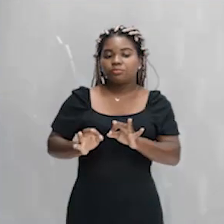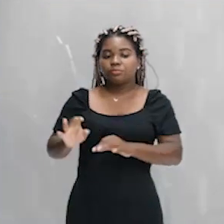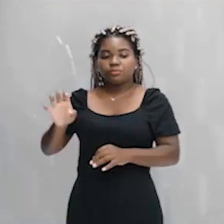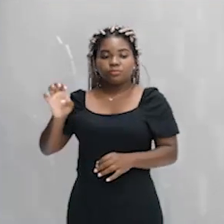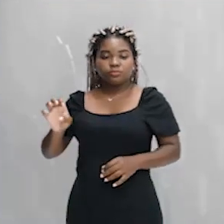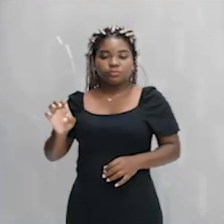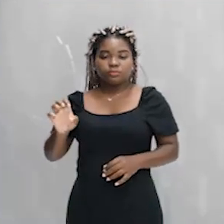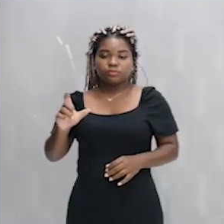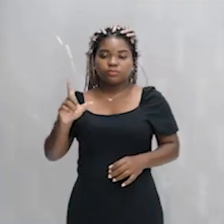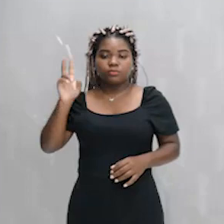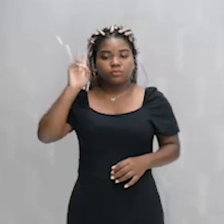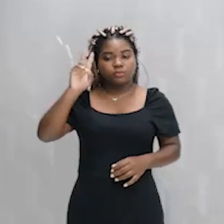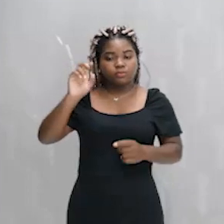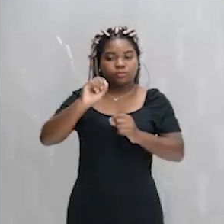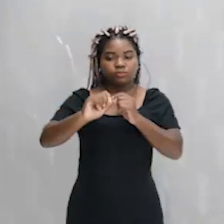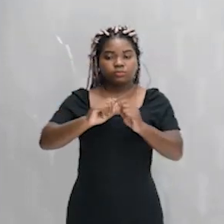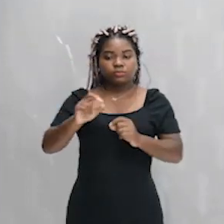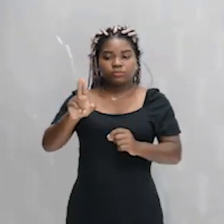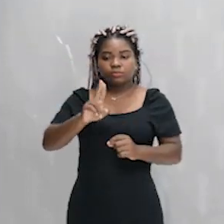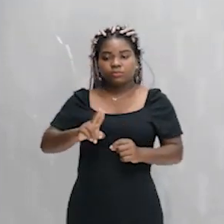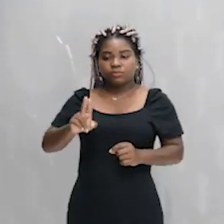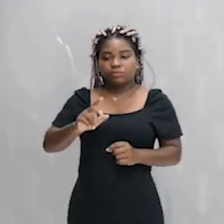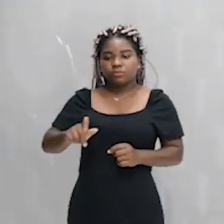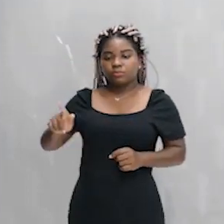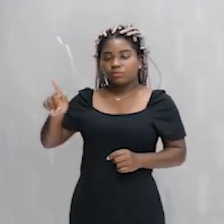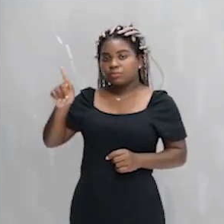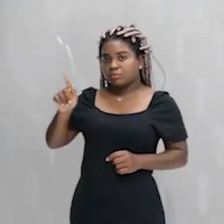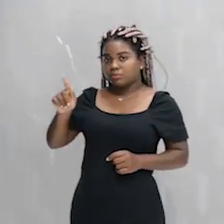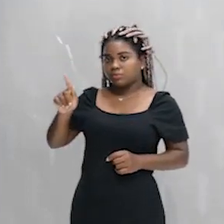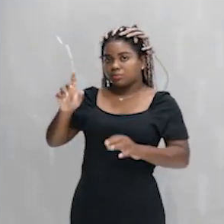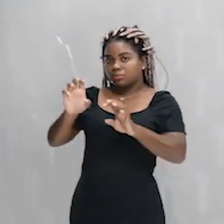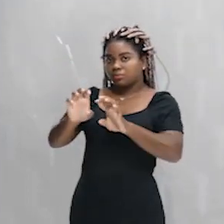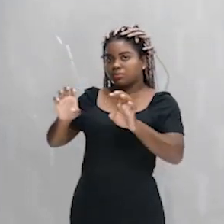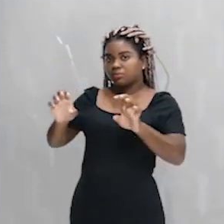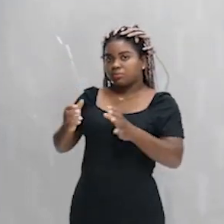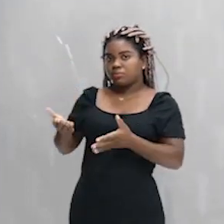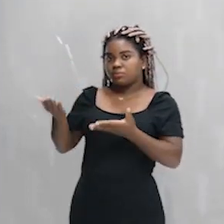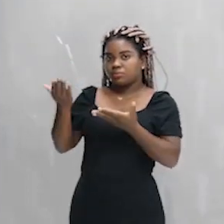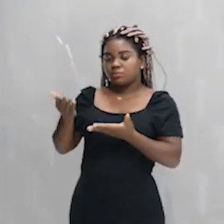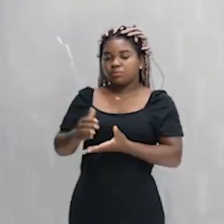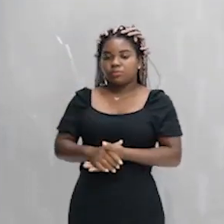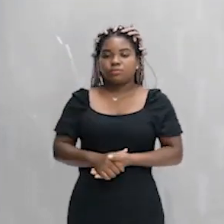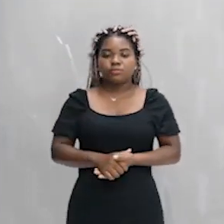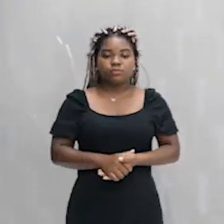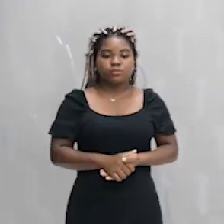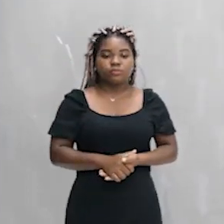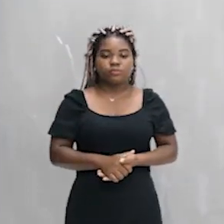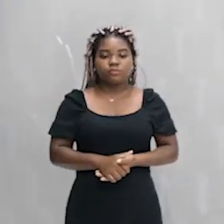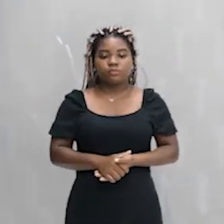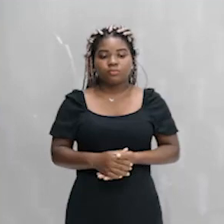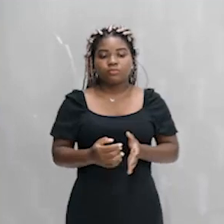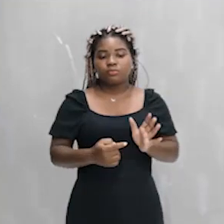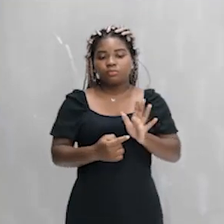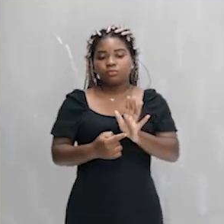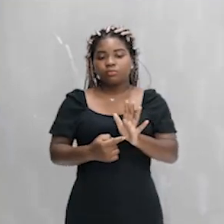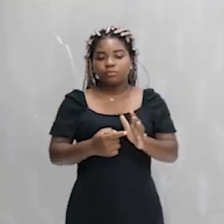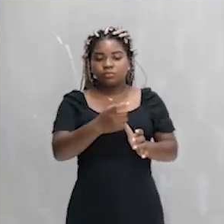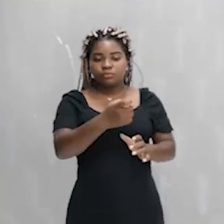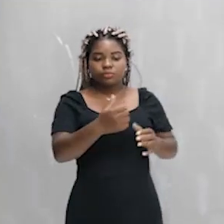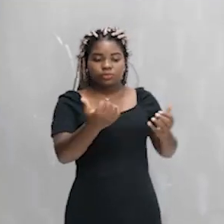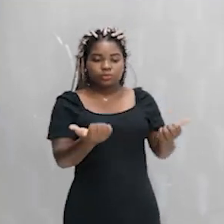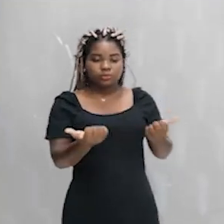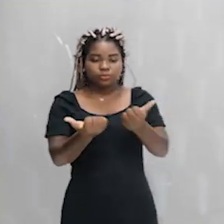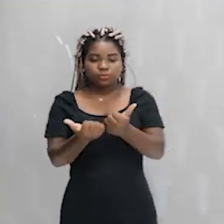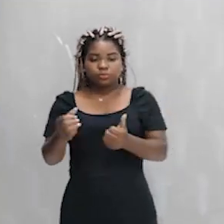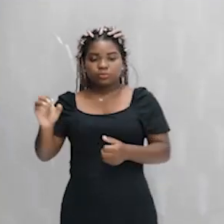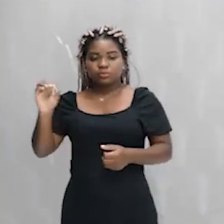zero, lembre, eu vou usar a função g, aquela lá, ó, 5 elevado a x menos 2, e aonde aparece o x, eu vou colocar quem?